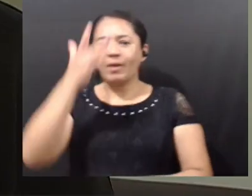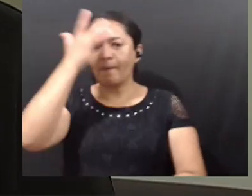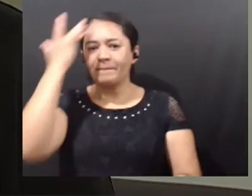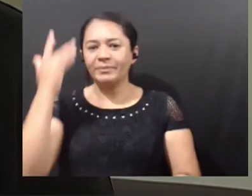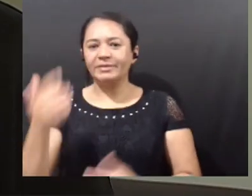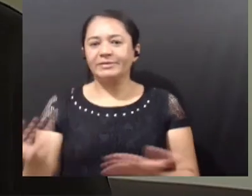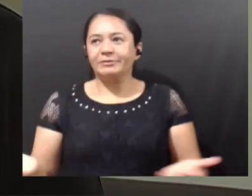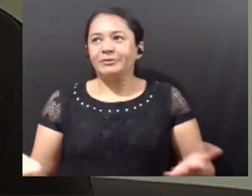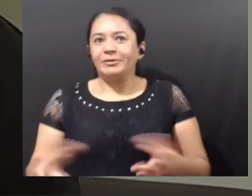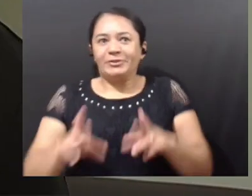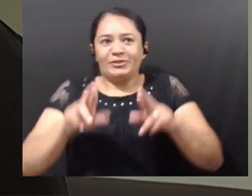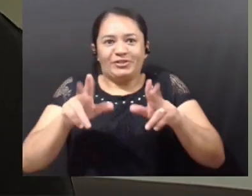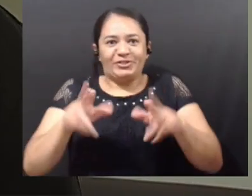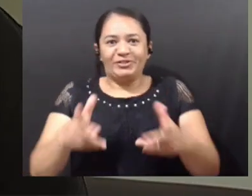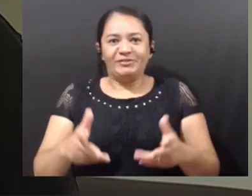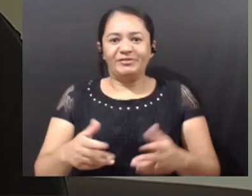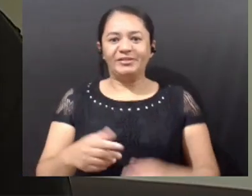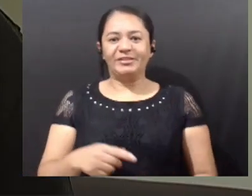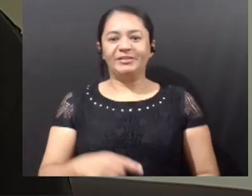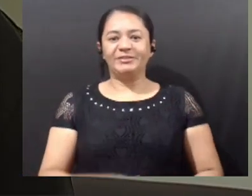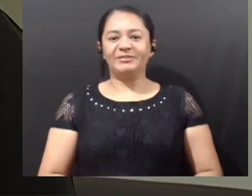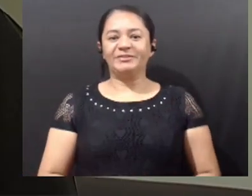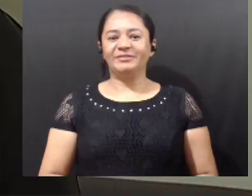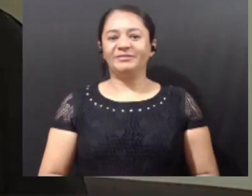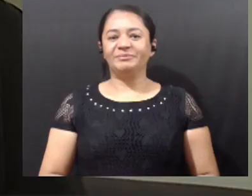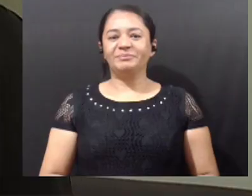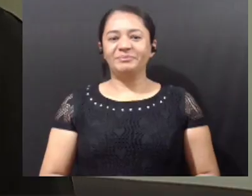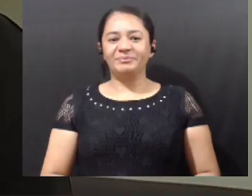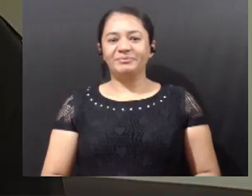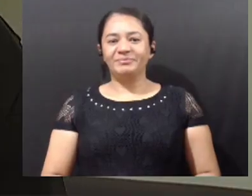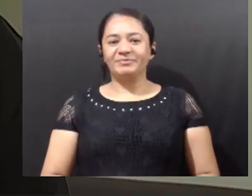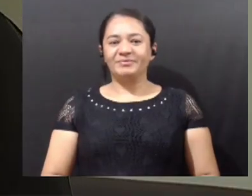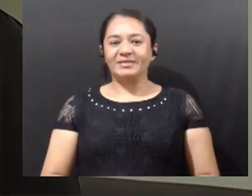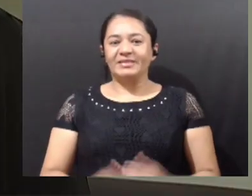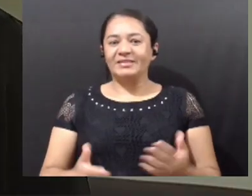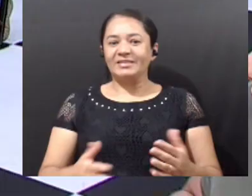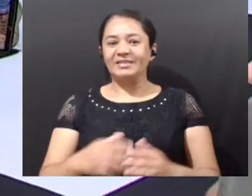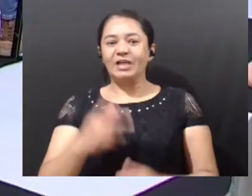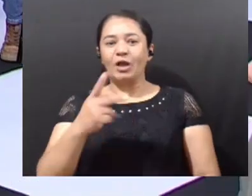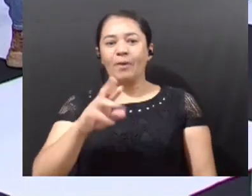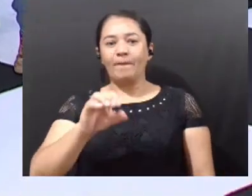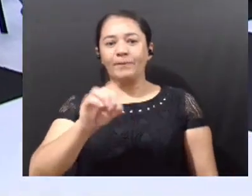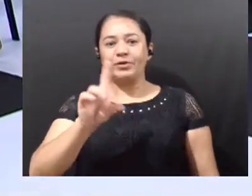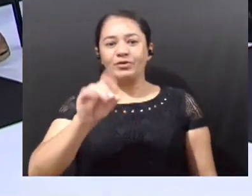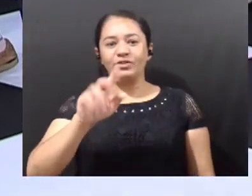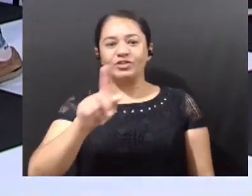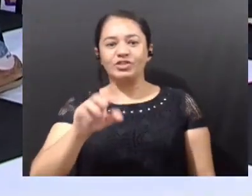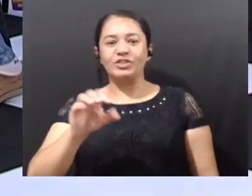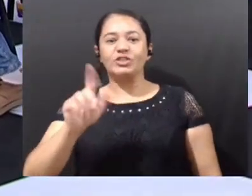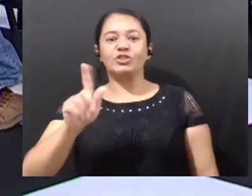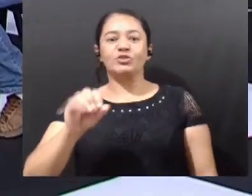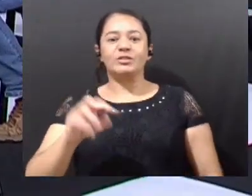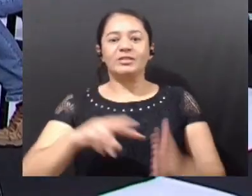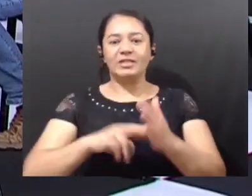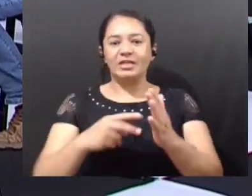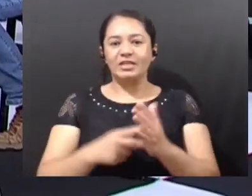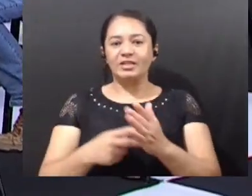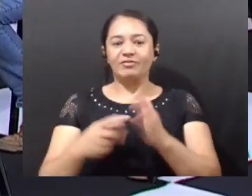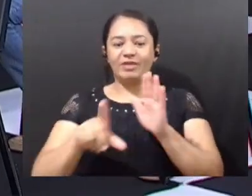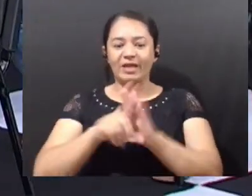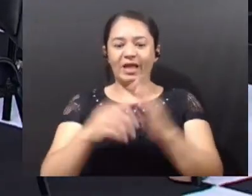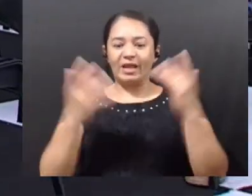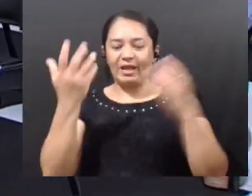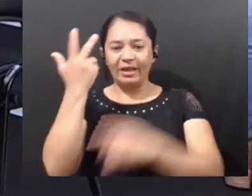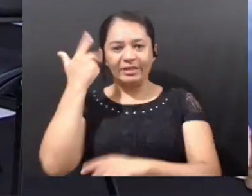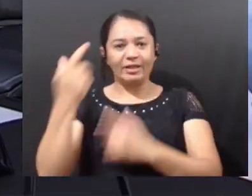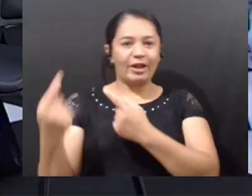em estatística. Total, prodígio significa contra as leis da natureza, então realmente é diferente, não é todo mundo que